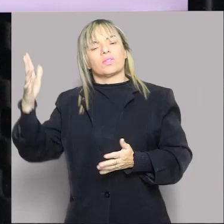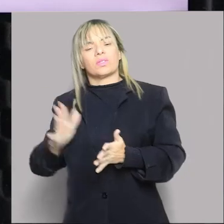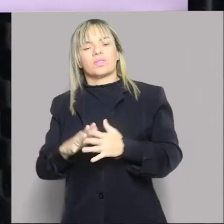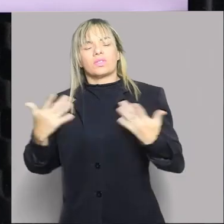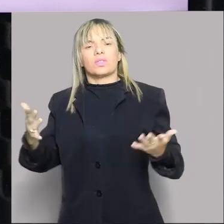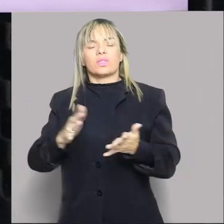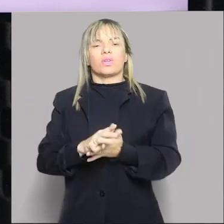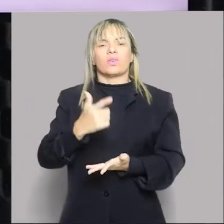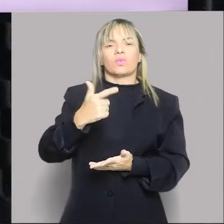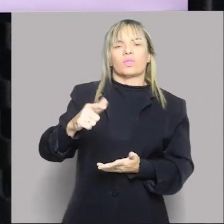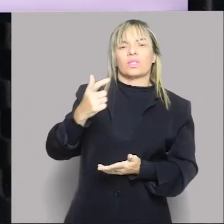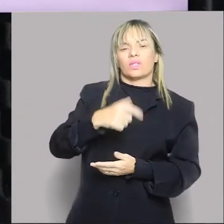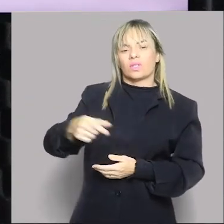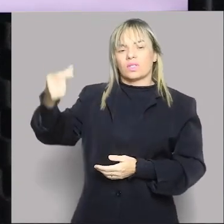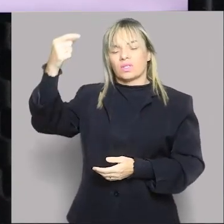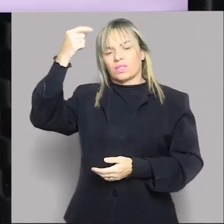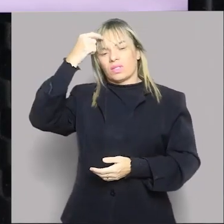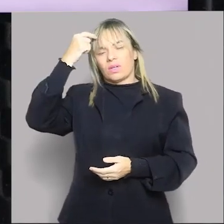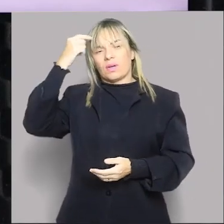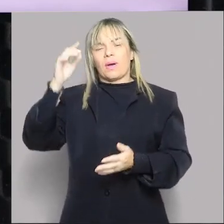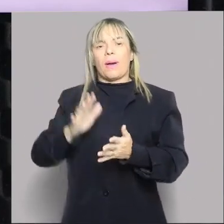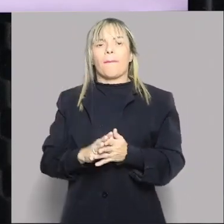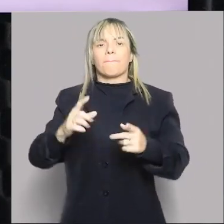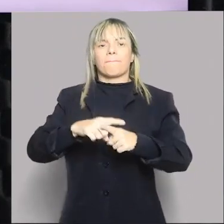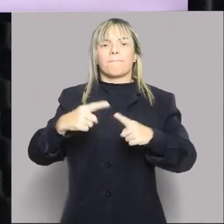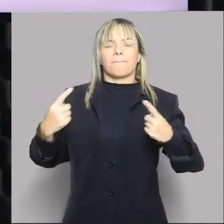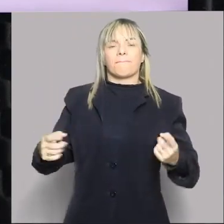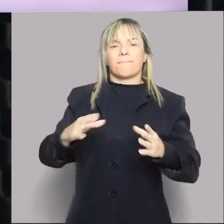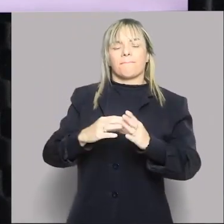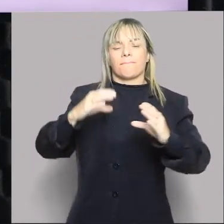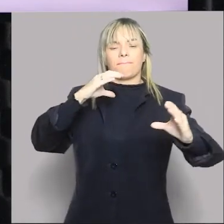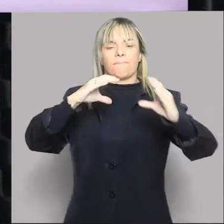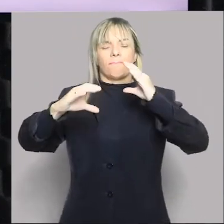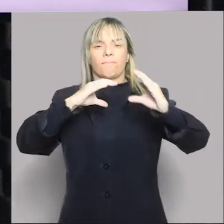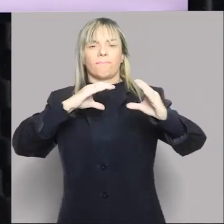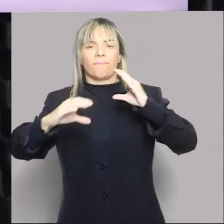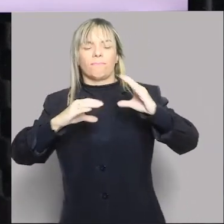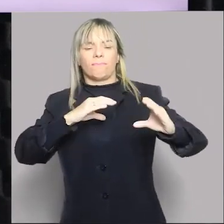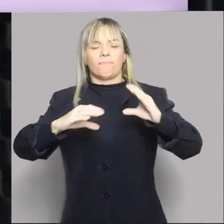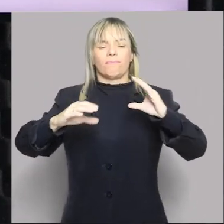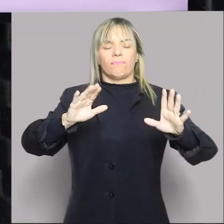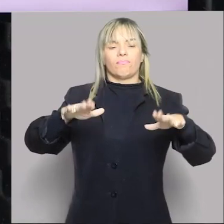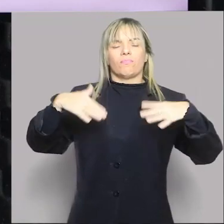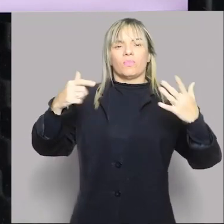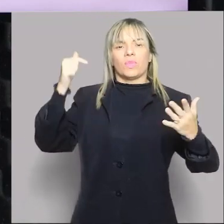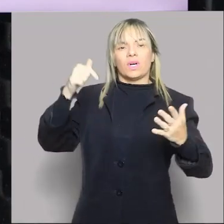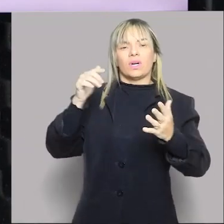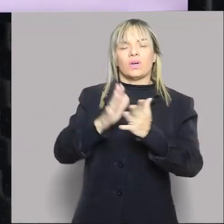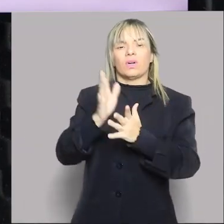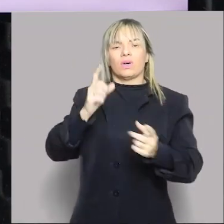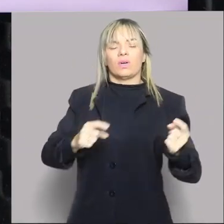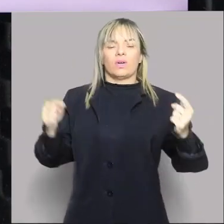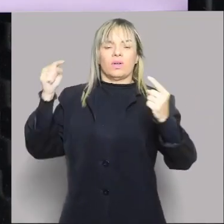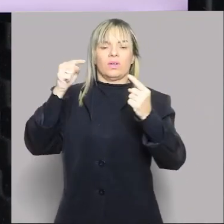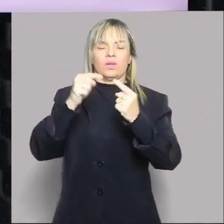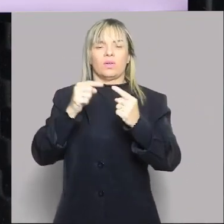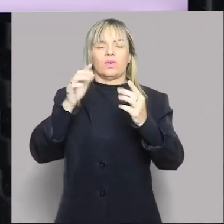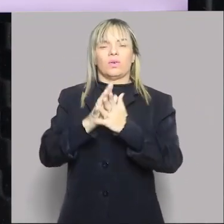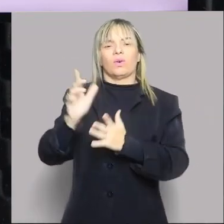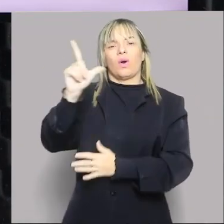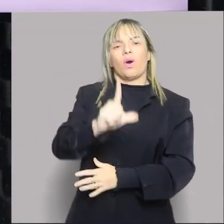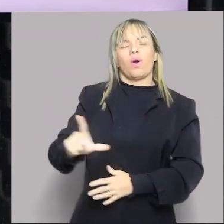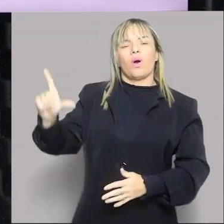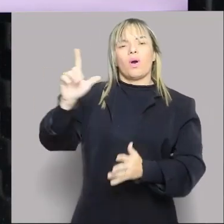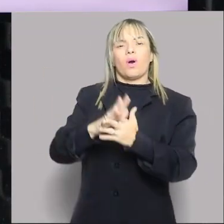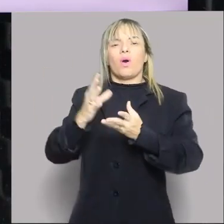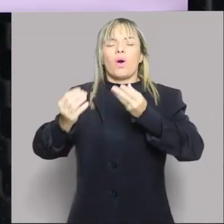ela serve como um processo de comunicação. E esse processo de comunicação, ele vai determinar literalmente,